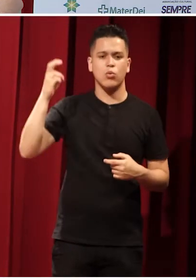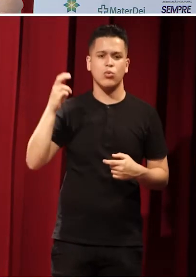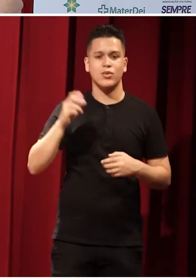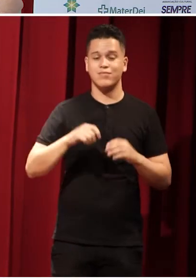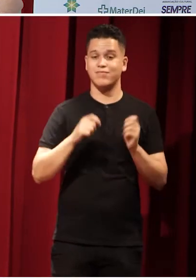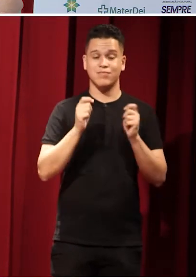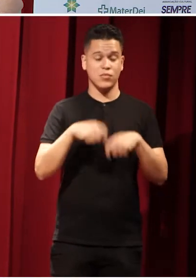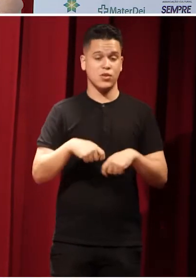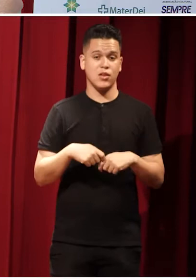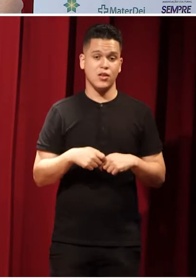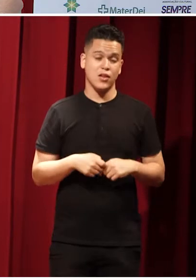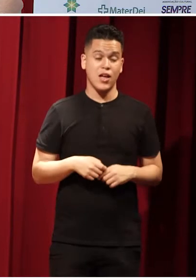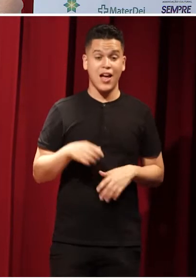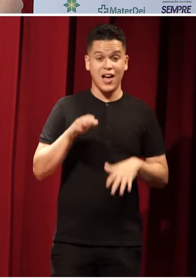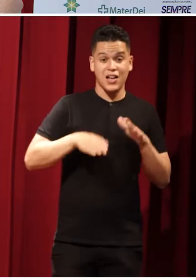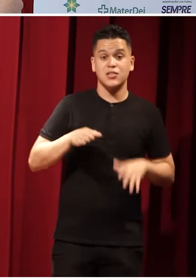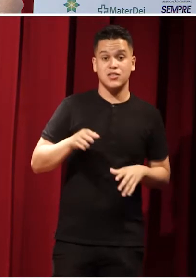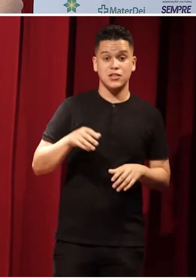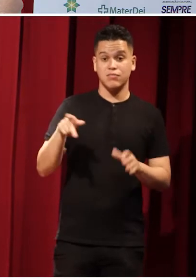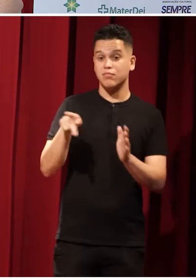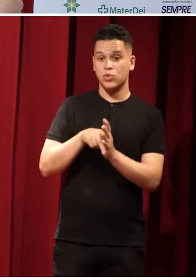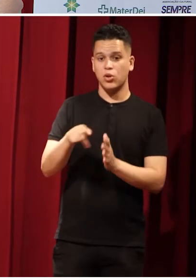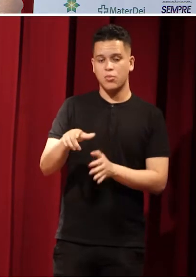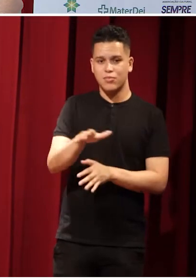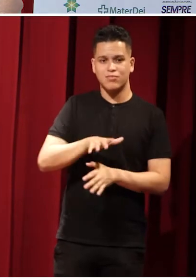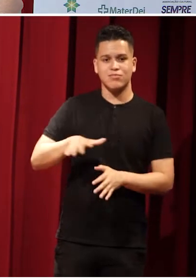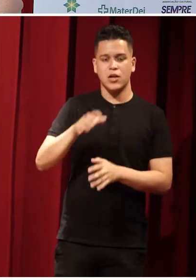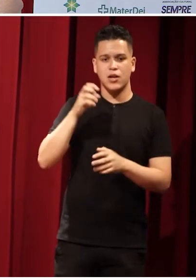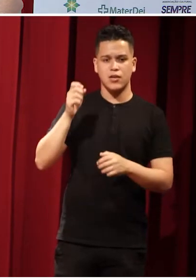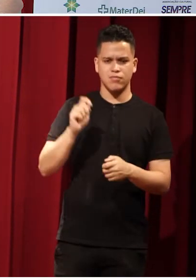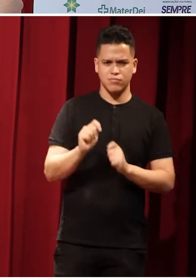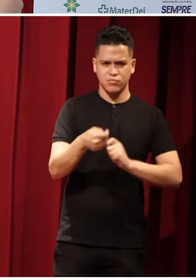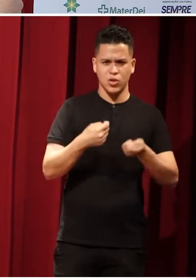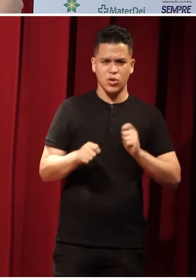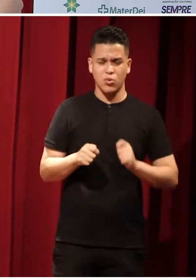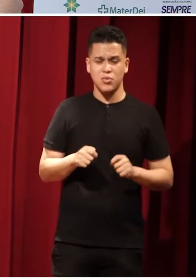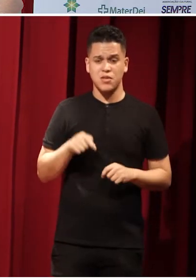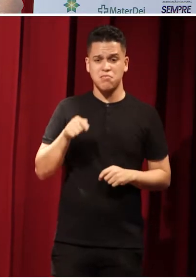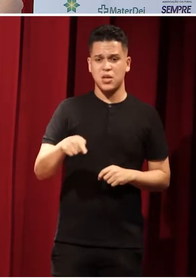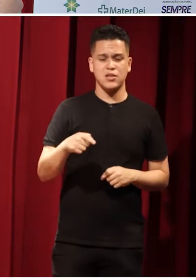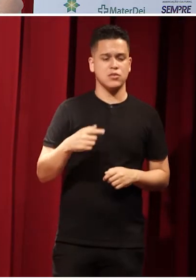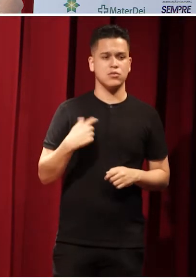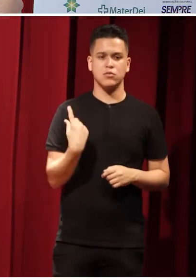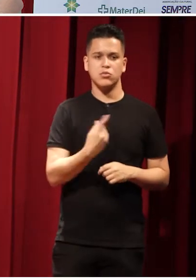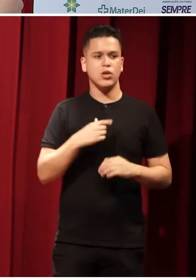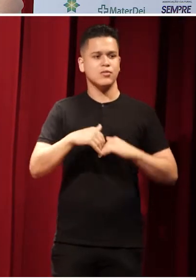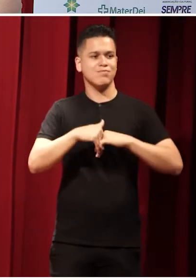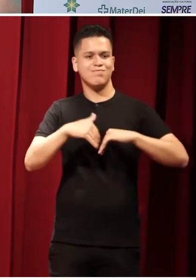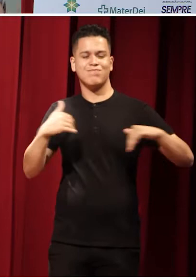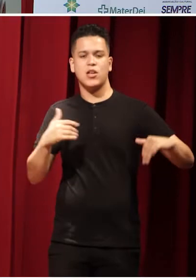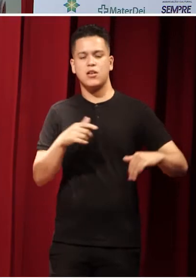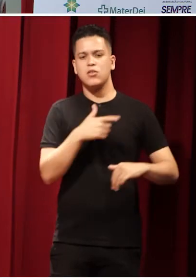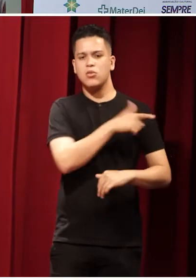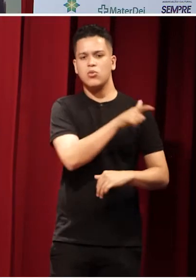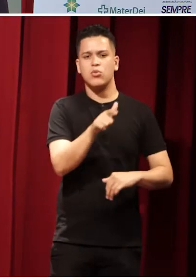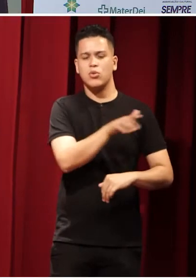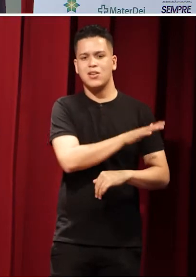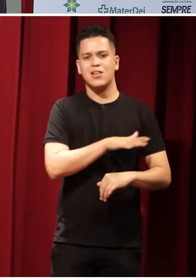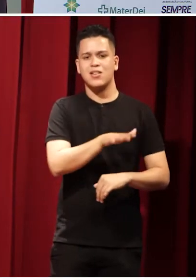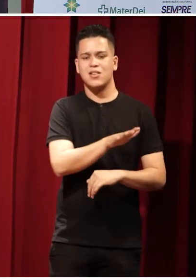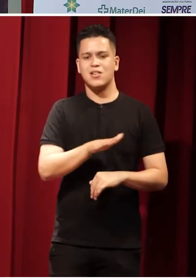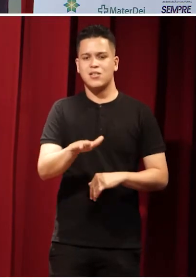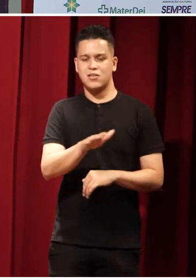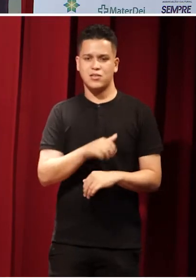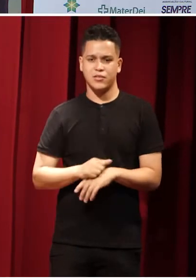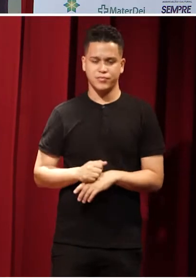da política, da cultura, etc. Embora a economia se veja assim. Nos Estados Unidos, a